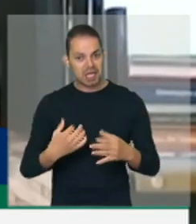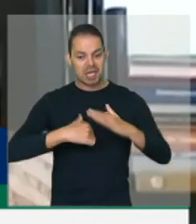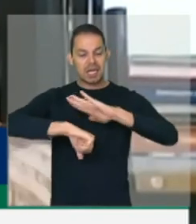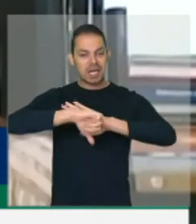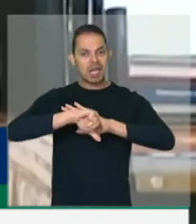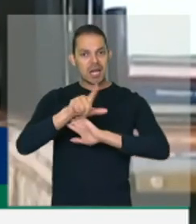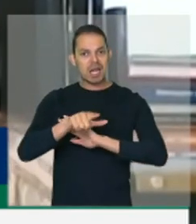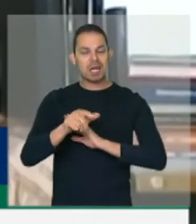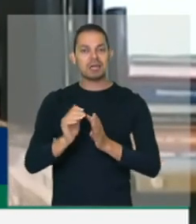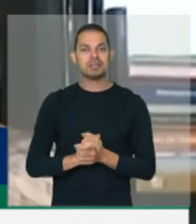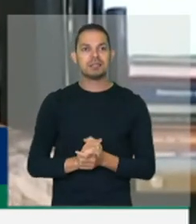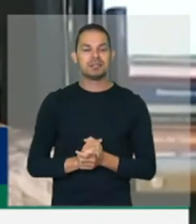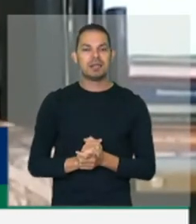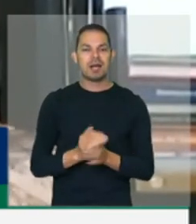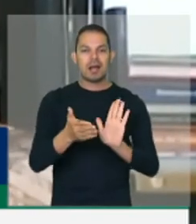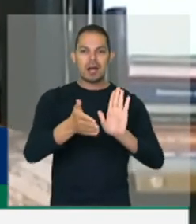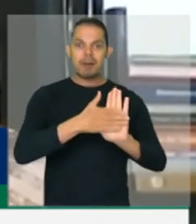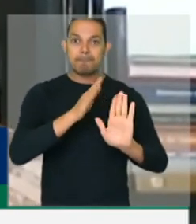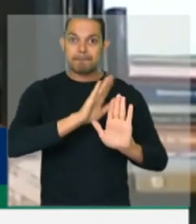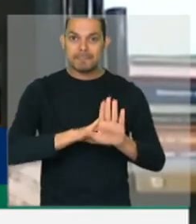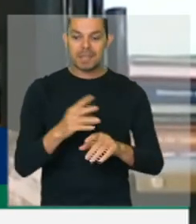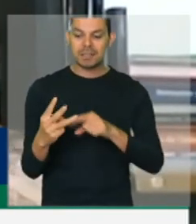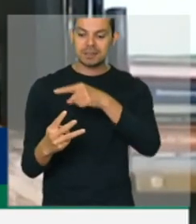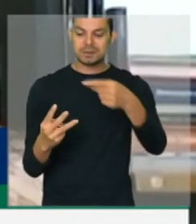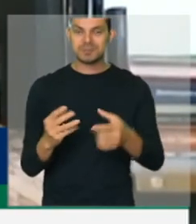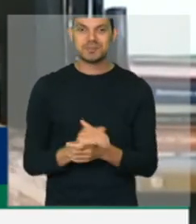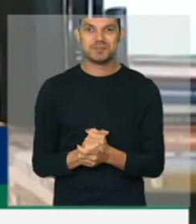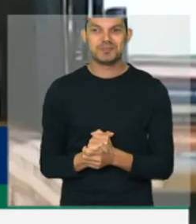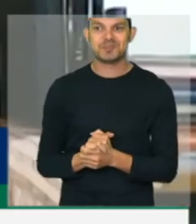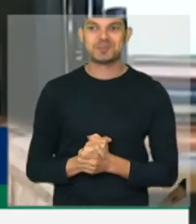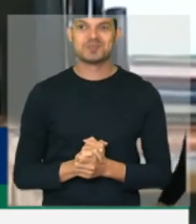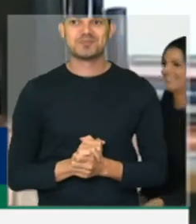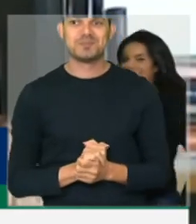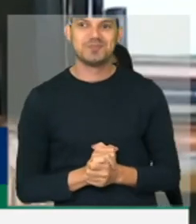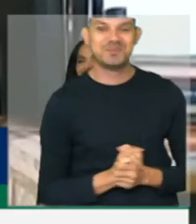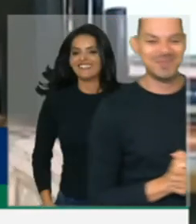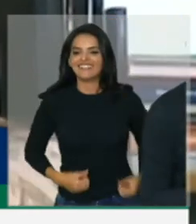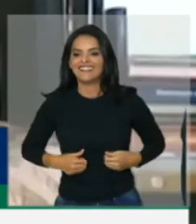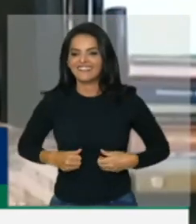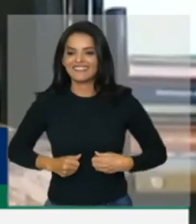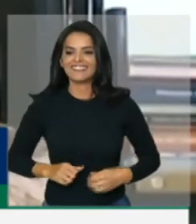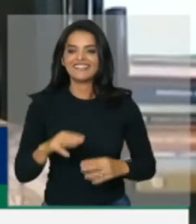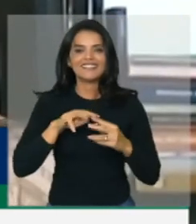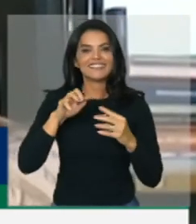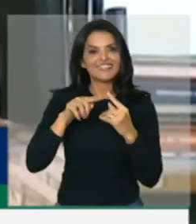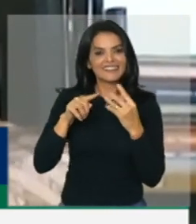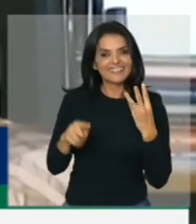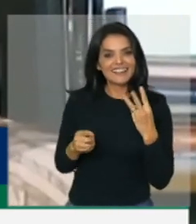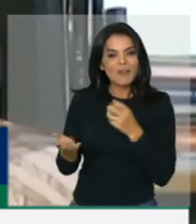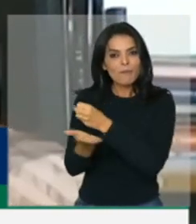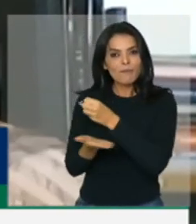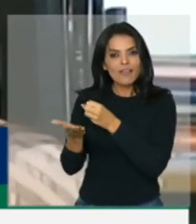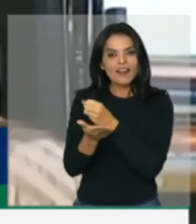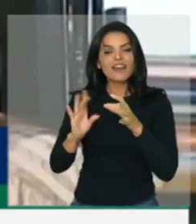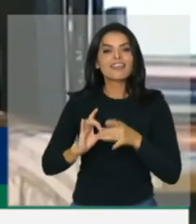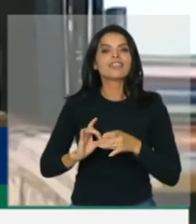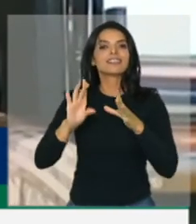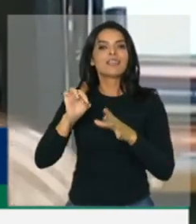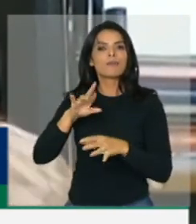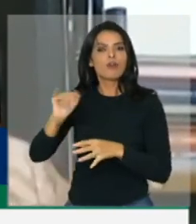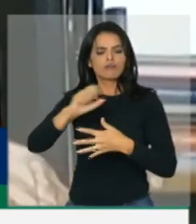um crime, ameaça a um dos três pilares da democracia. Temos três poderes autônomos,